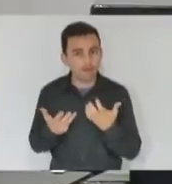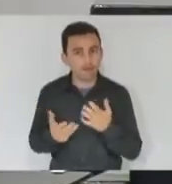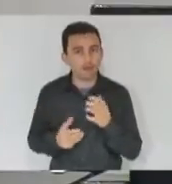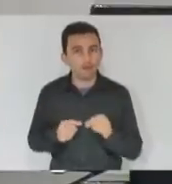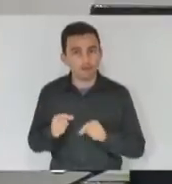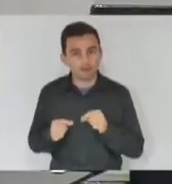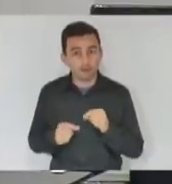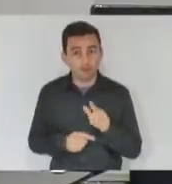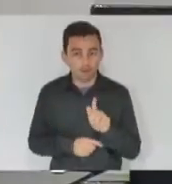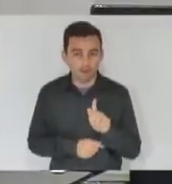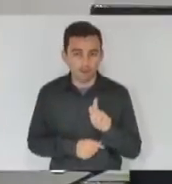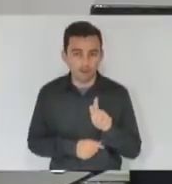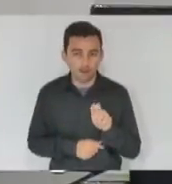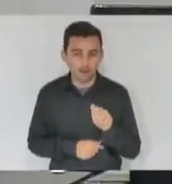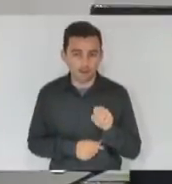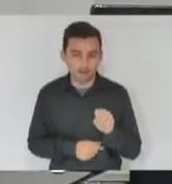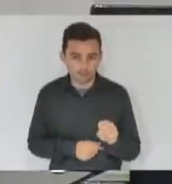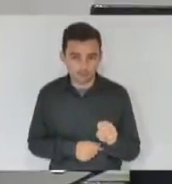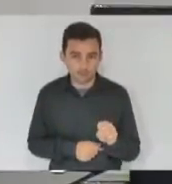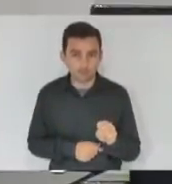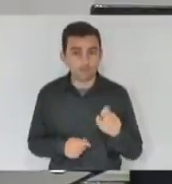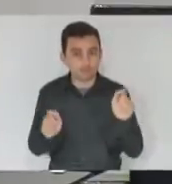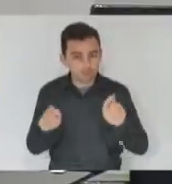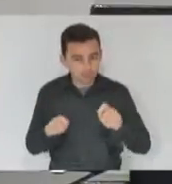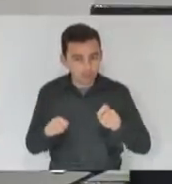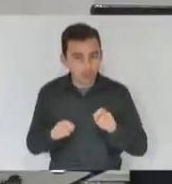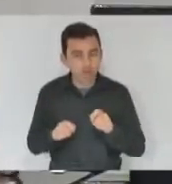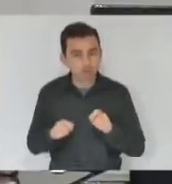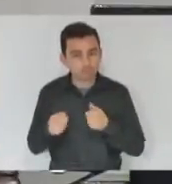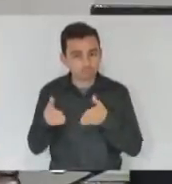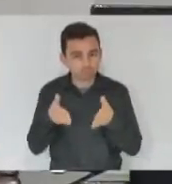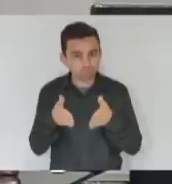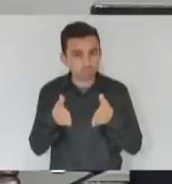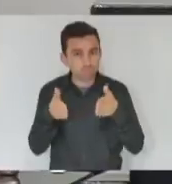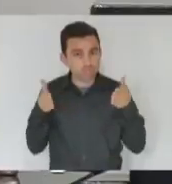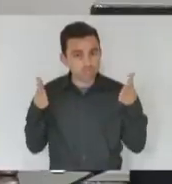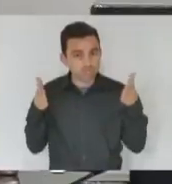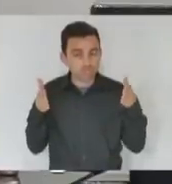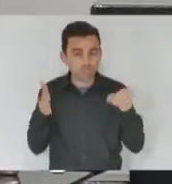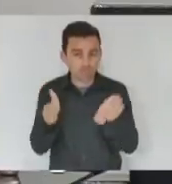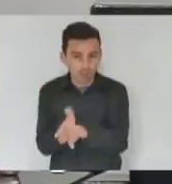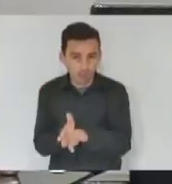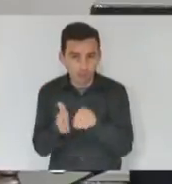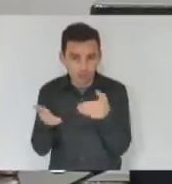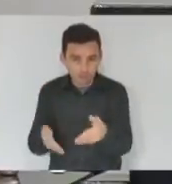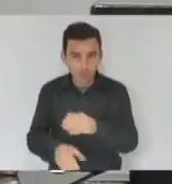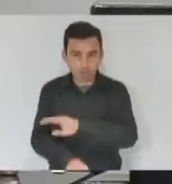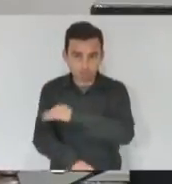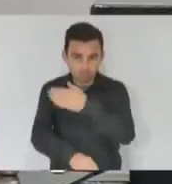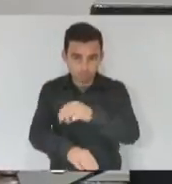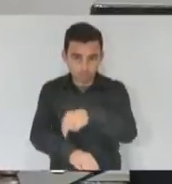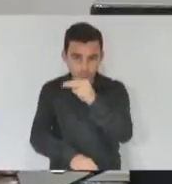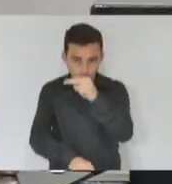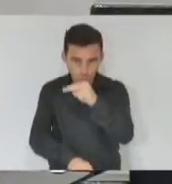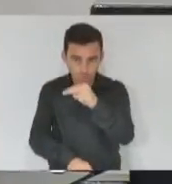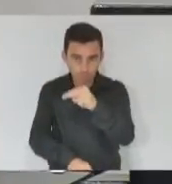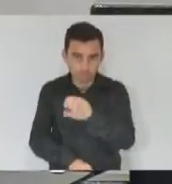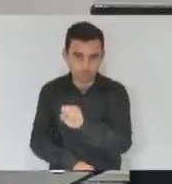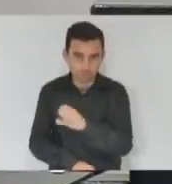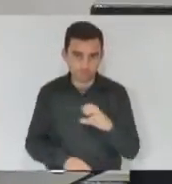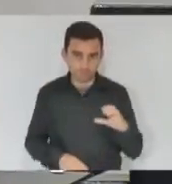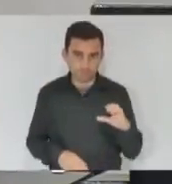o gás possa chegar ao Planalto Norte de Santa Catarina, já